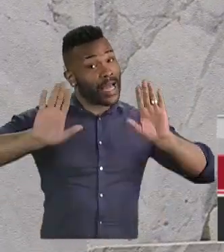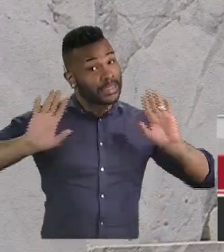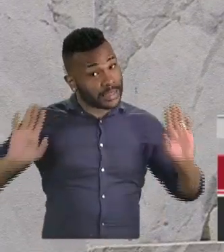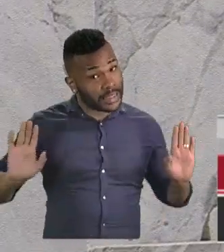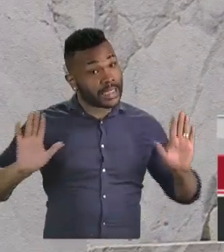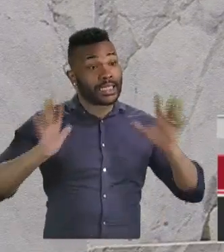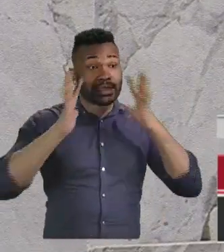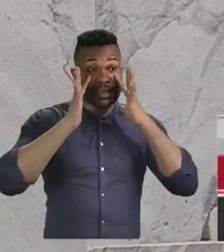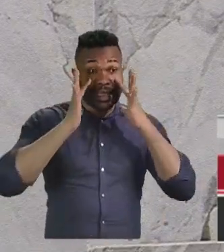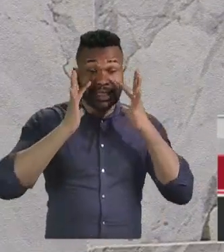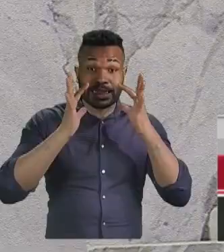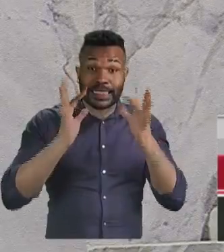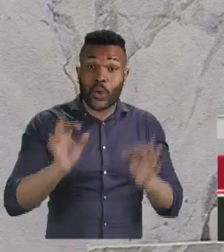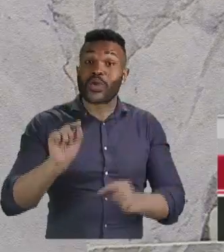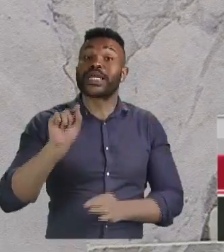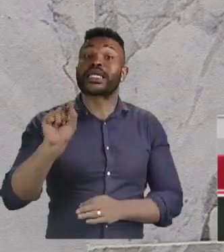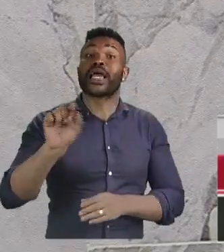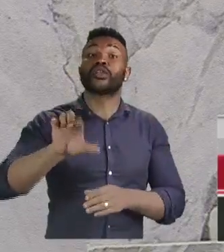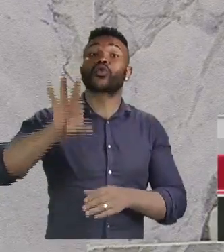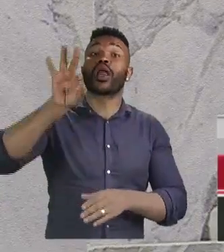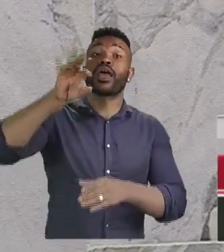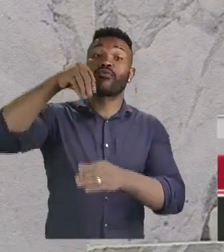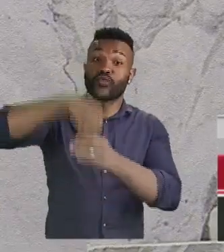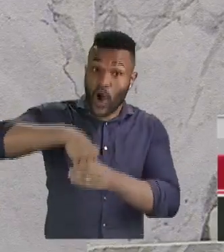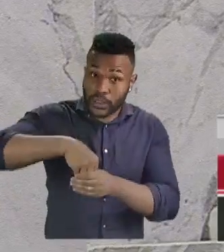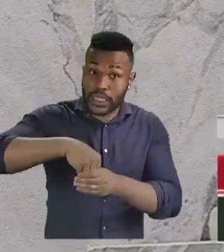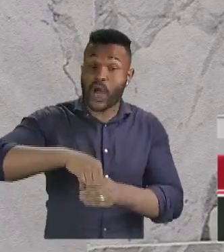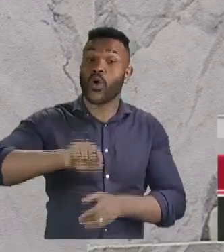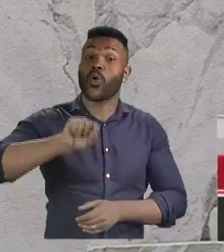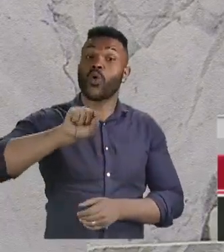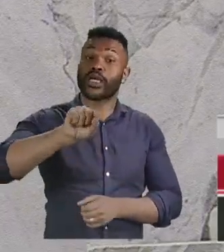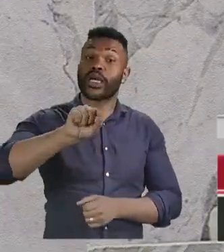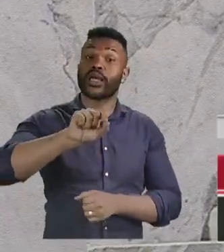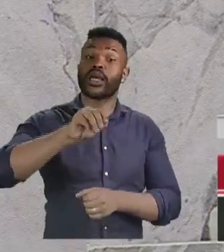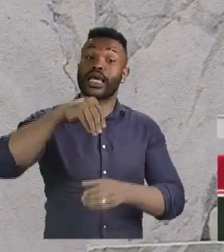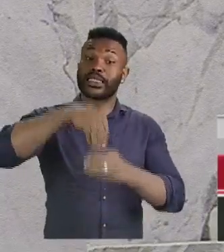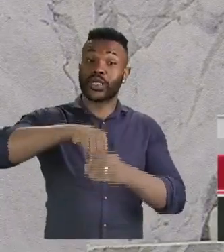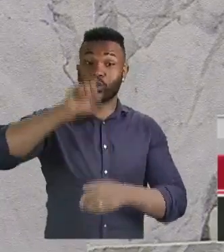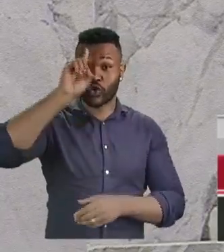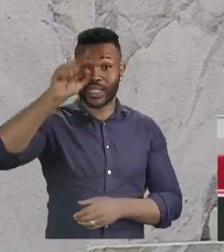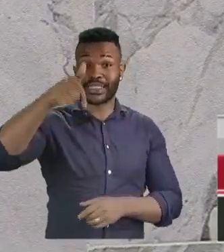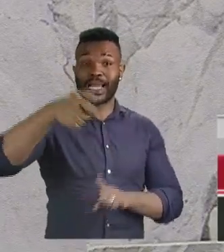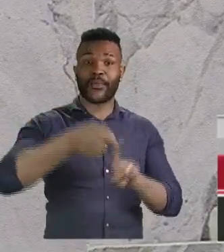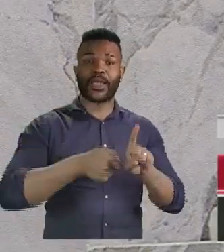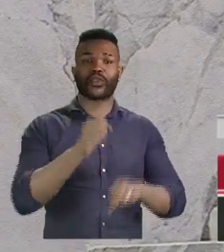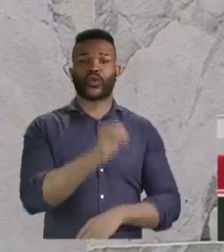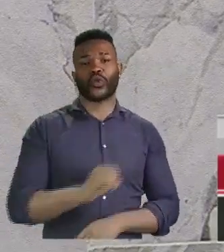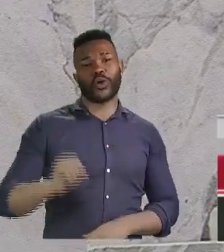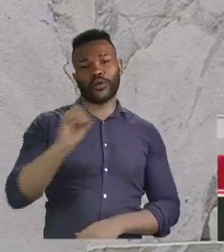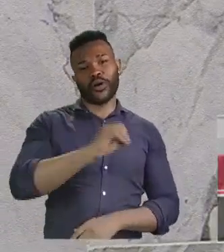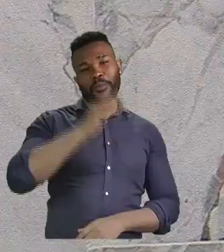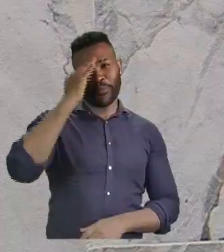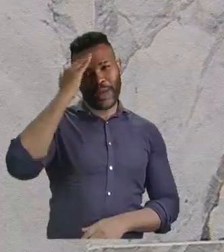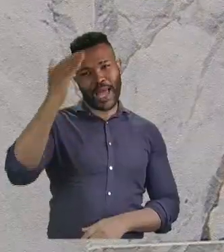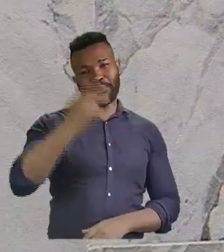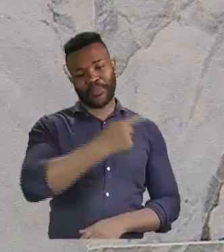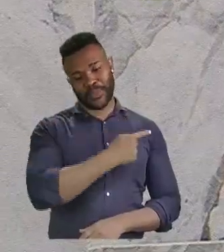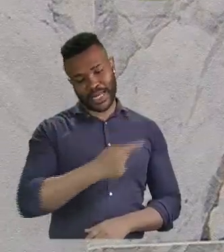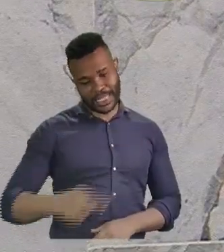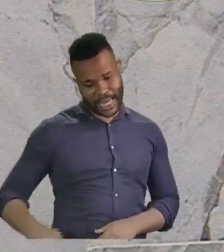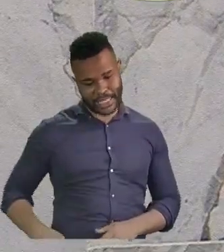atenção em quem nós vamos votar e o que nós vamos fazer na próxima eleição do dia 7 de outubro. Muito obrigado, senhor presidente.